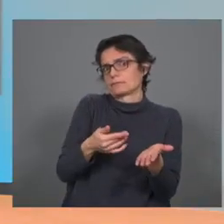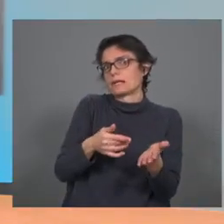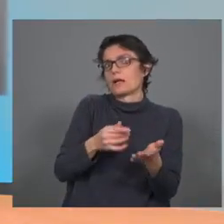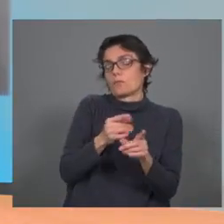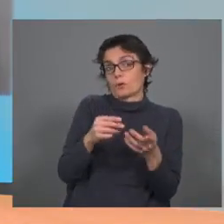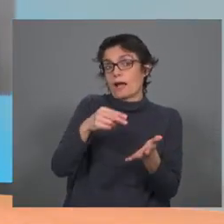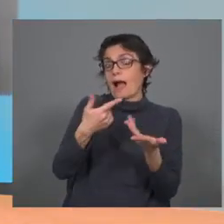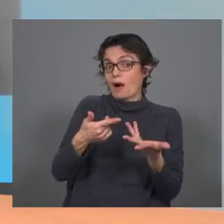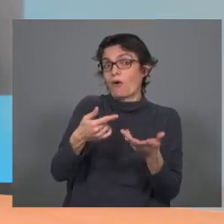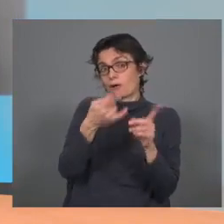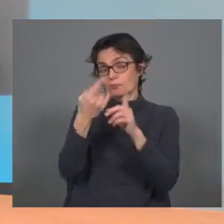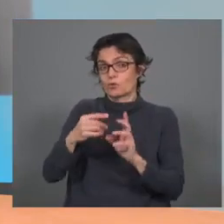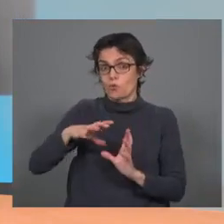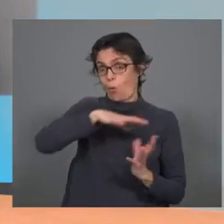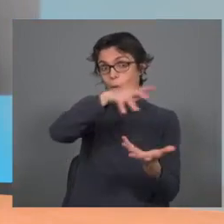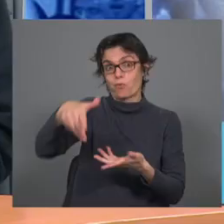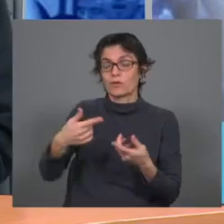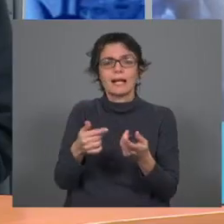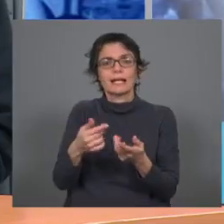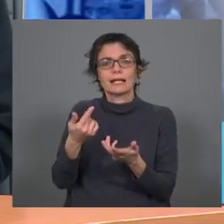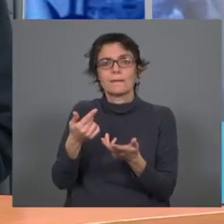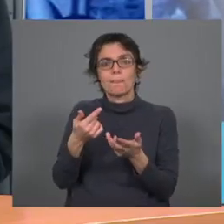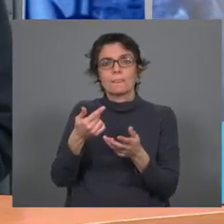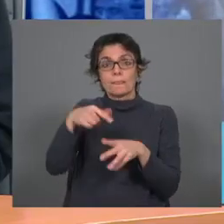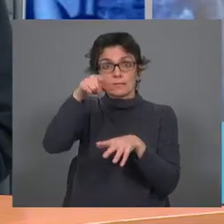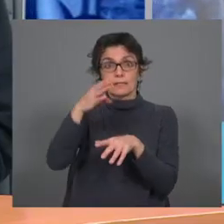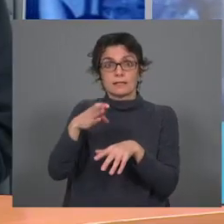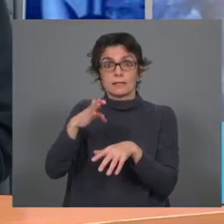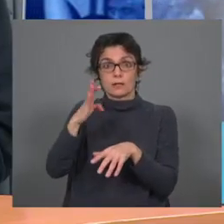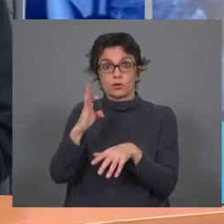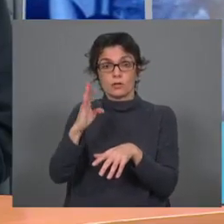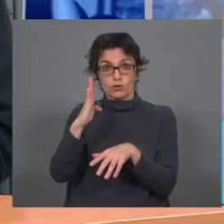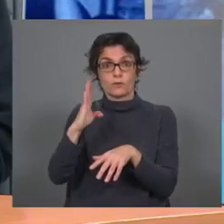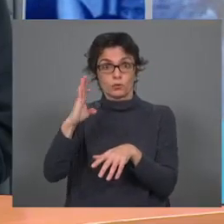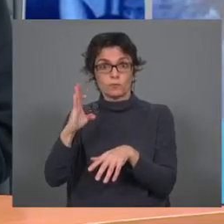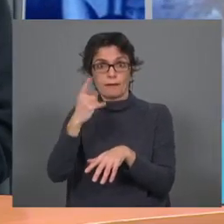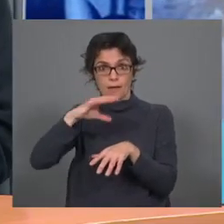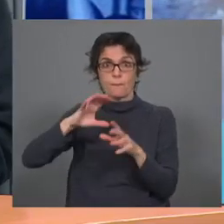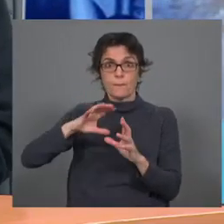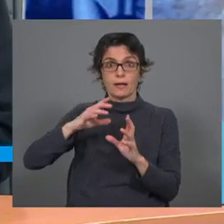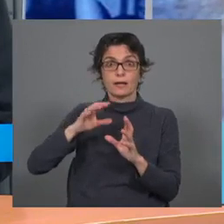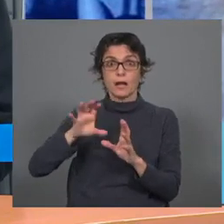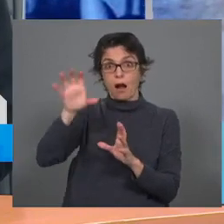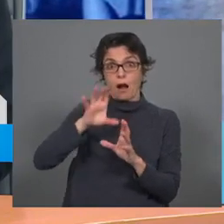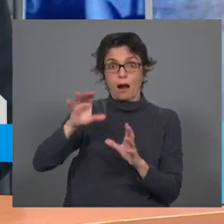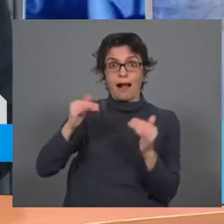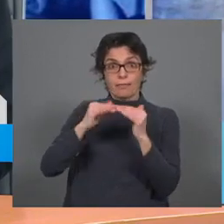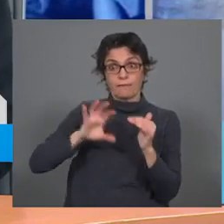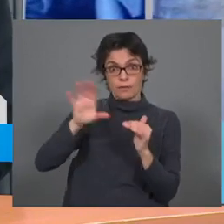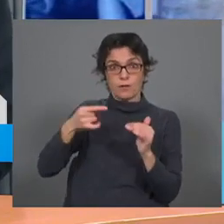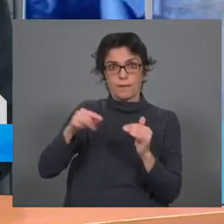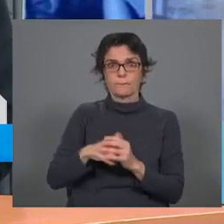todo, mas também não é uma realidade só de Lisboa, porque estas casas da Ordem Hospitaleira estão por todo o país, um pouco. Sim, nós somos um